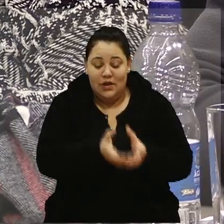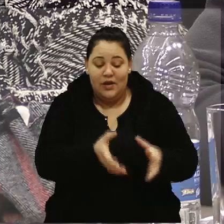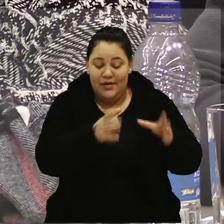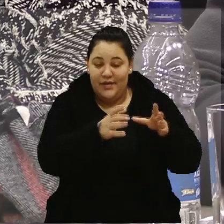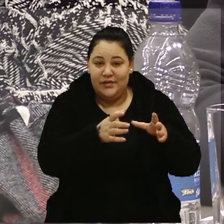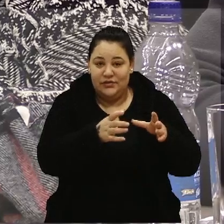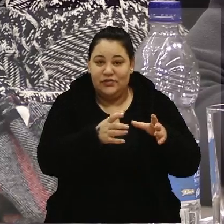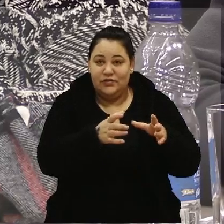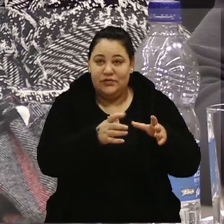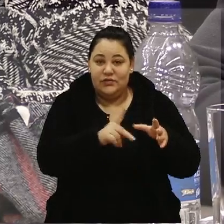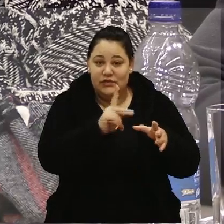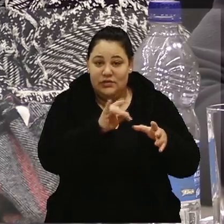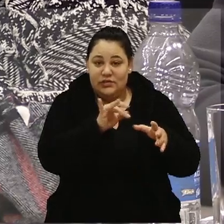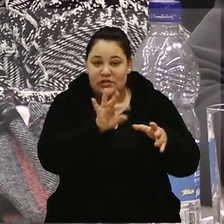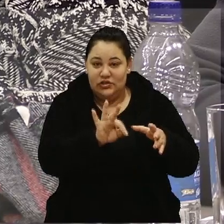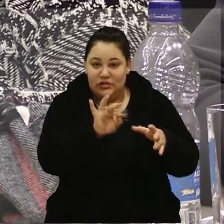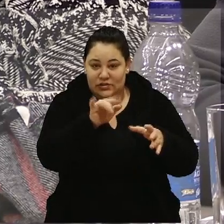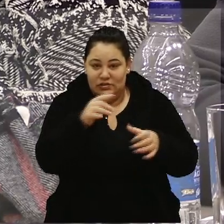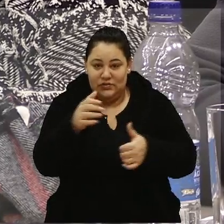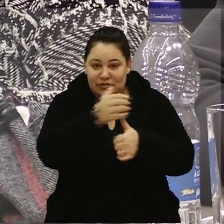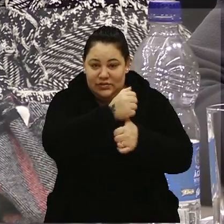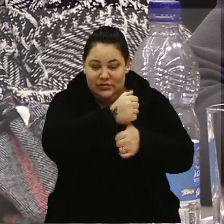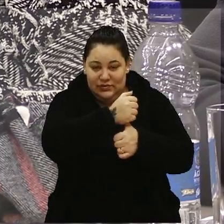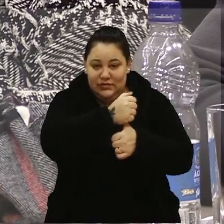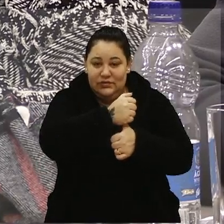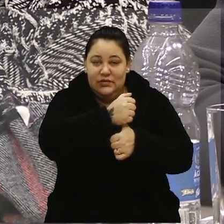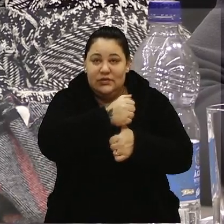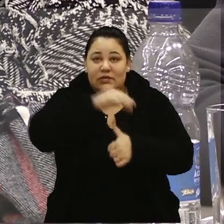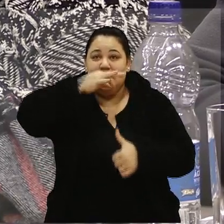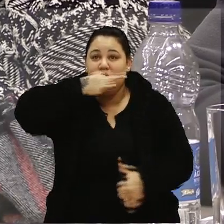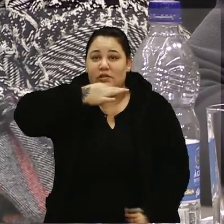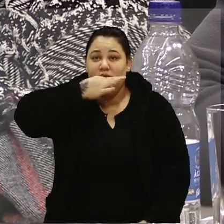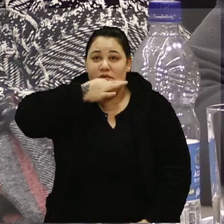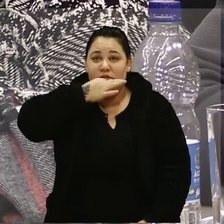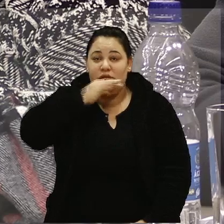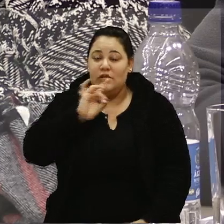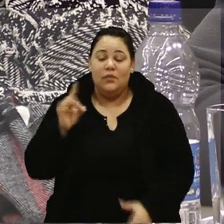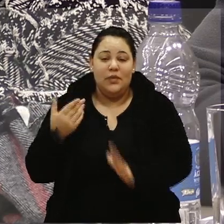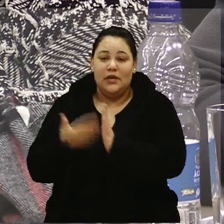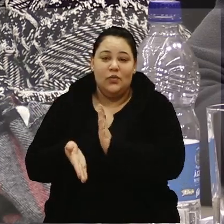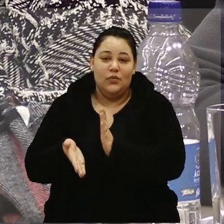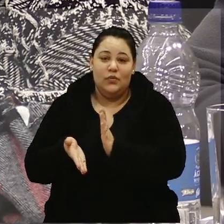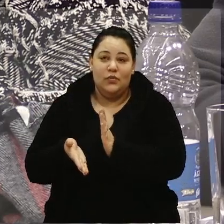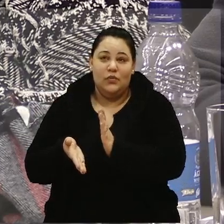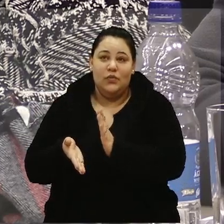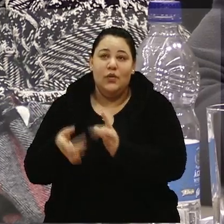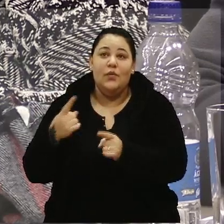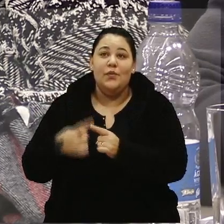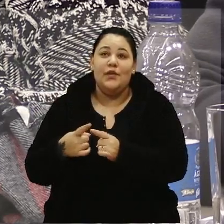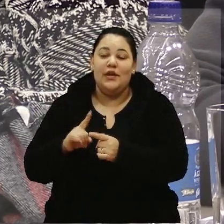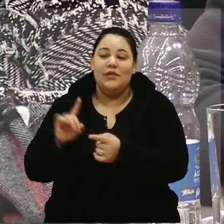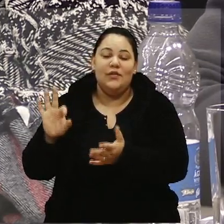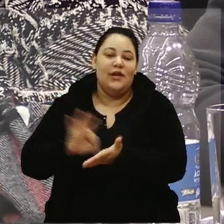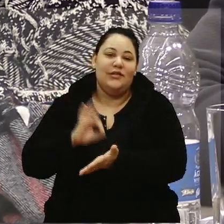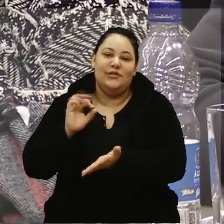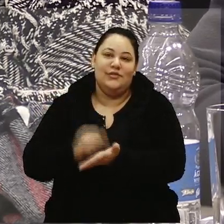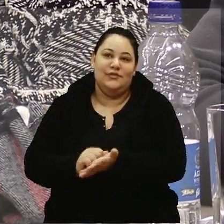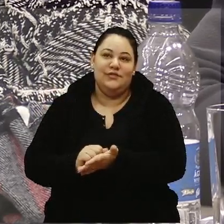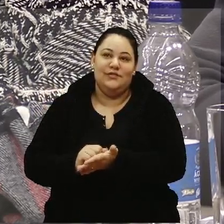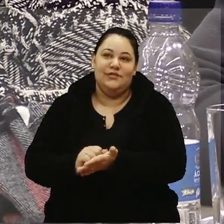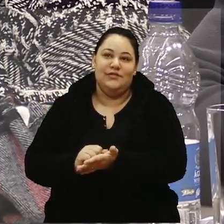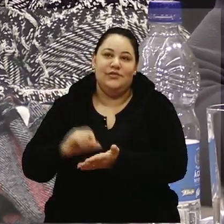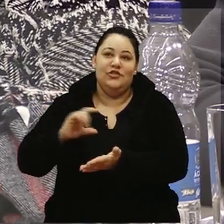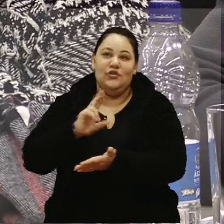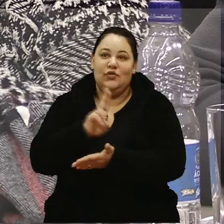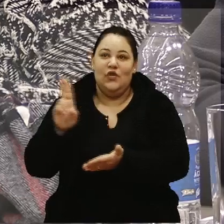conselheiros para os conselhos tutelares. Caxias do Sul, colegas vereadores, não perdeu, porque não se cadastrou, tinha o kit, o nome Caxias do